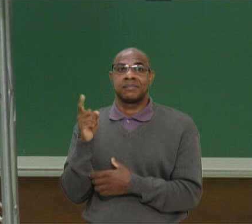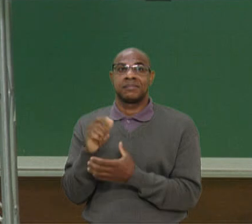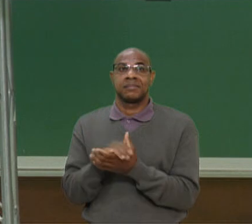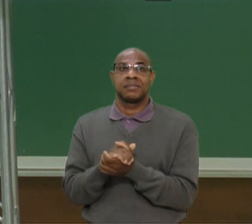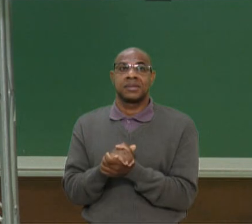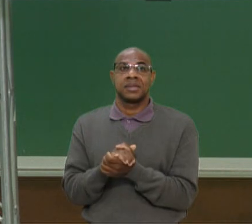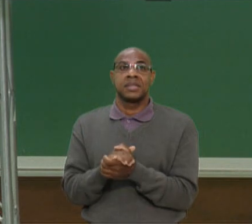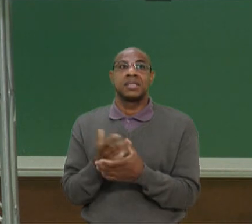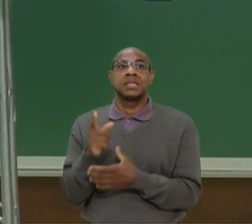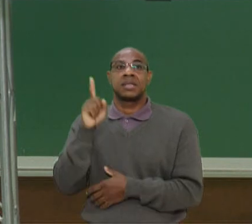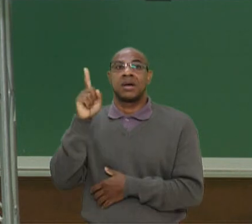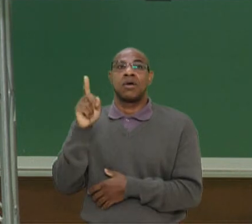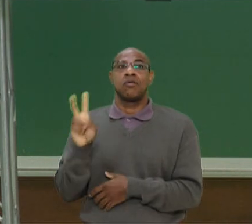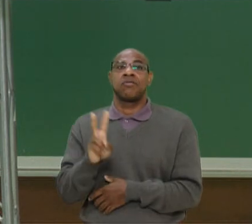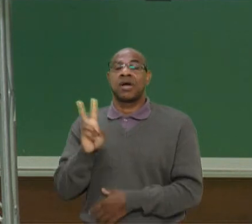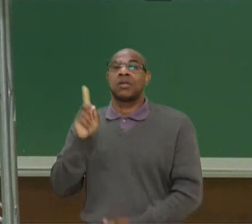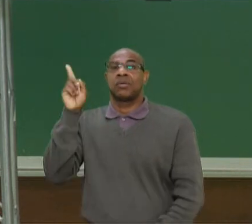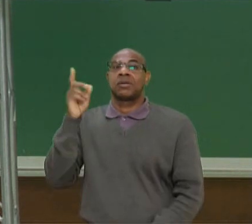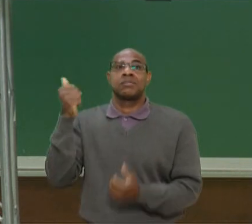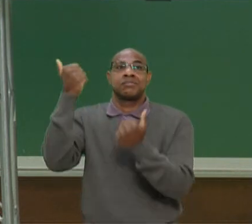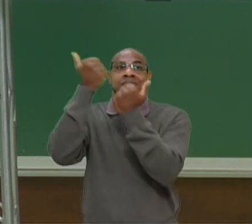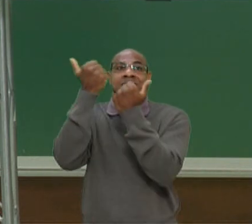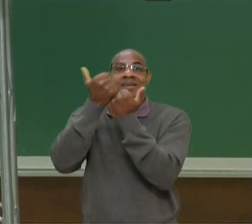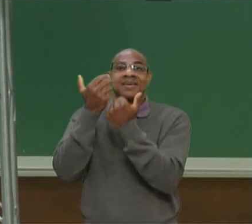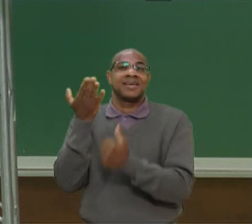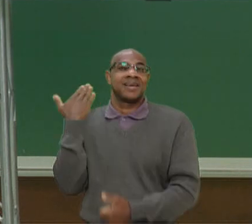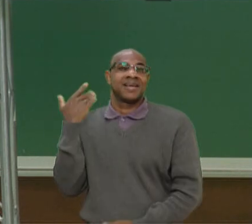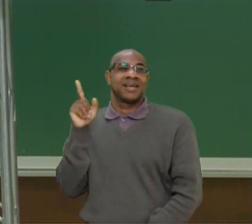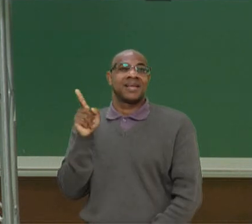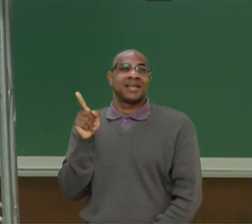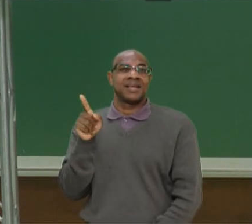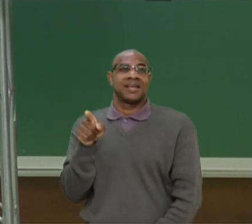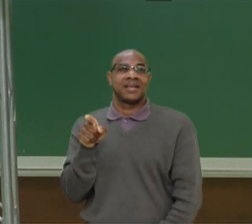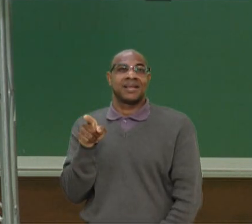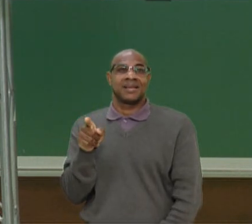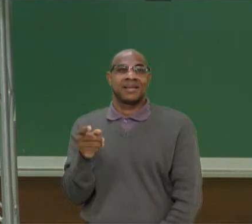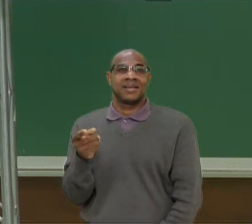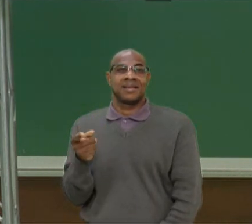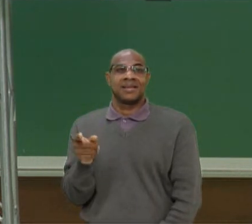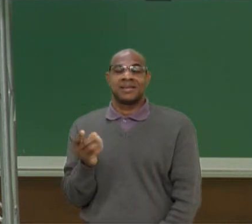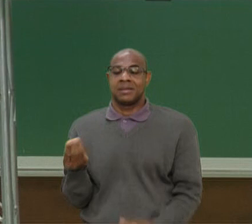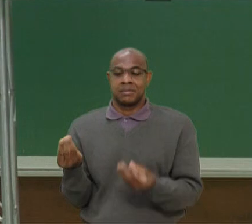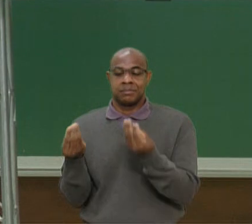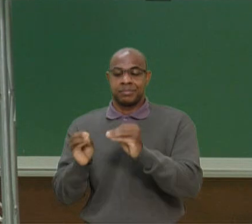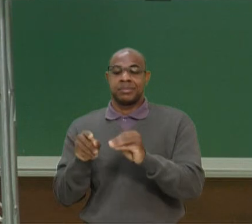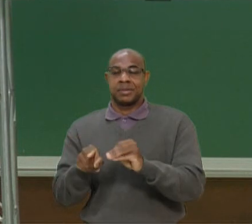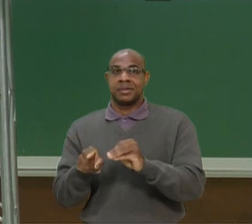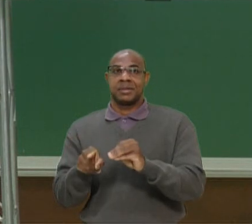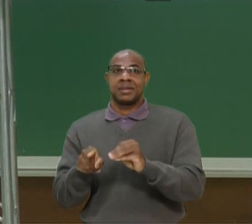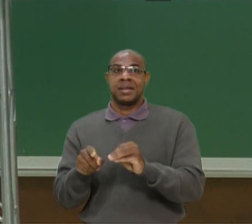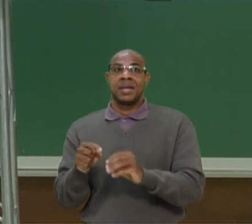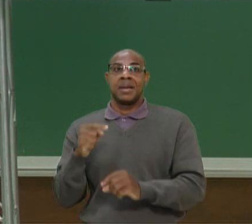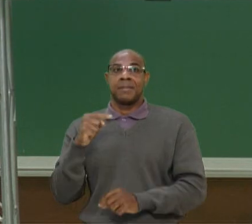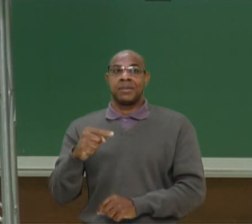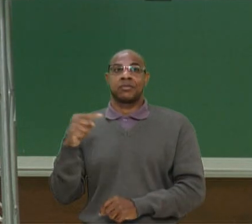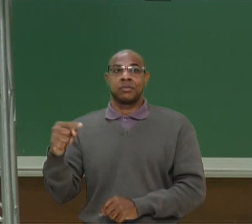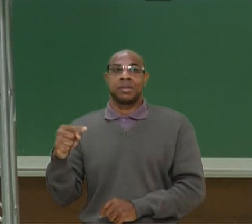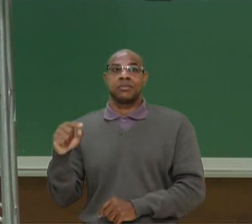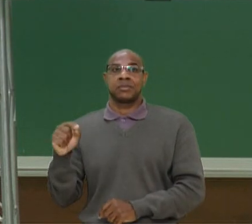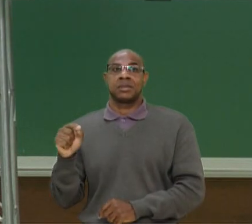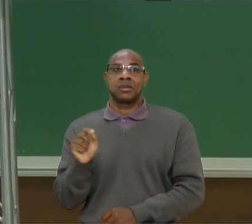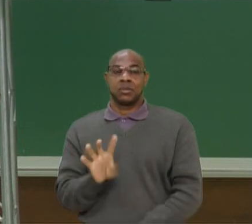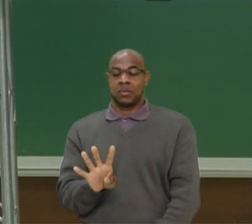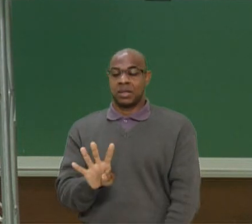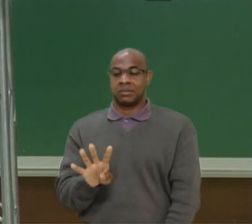3i. E aquele valor que nós substituímos o menos 1 aqui no denominador, menos com menos, mais